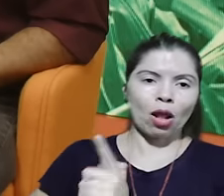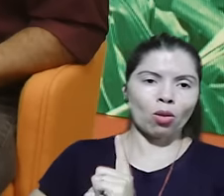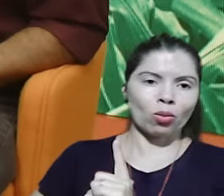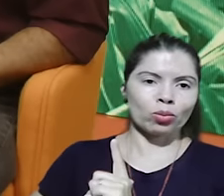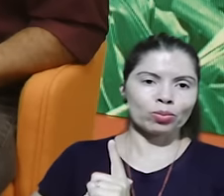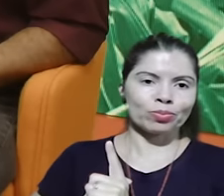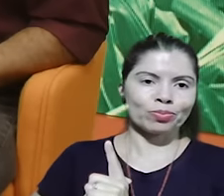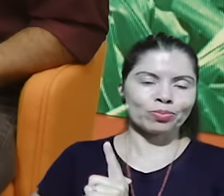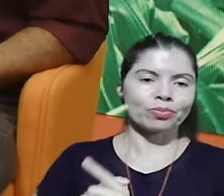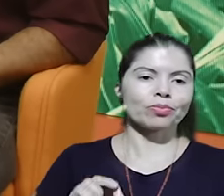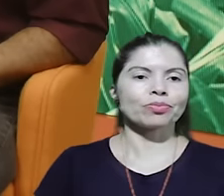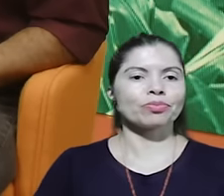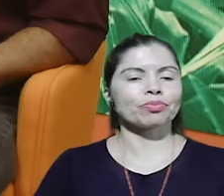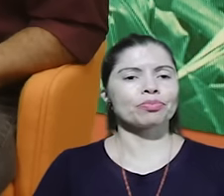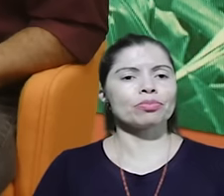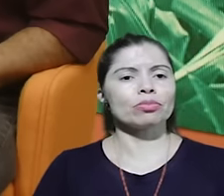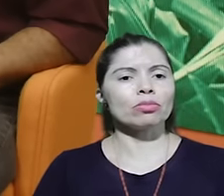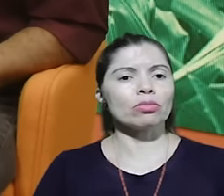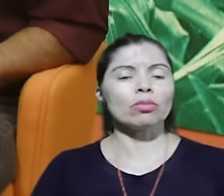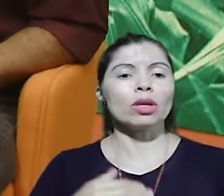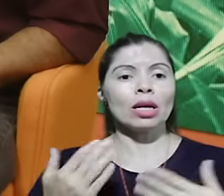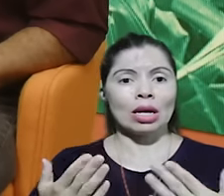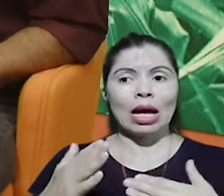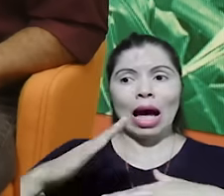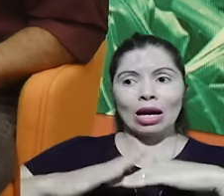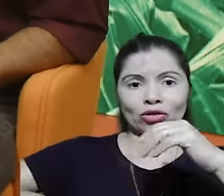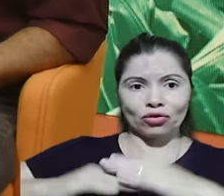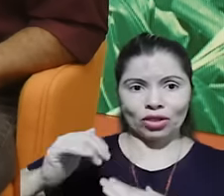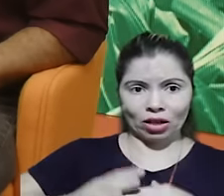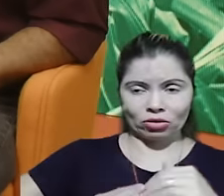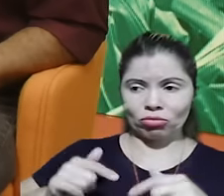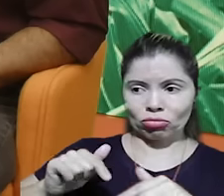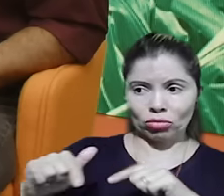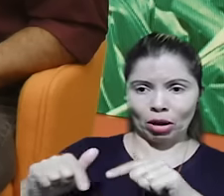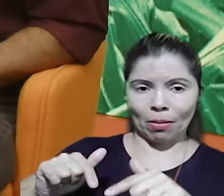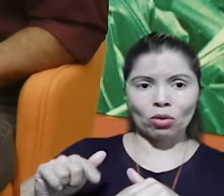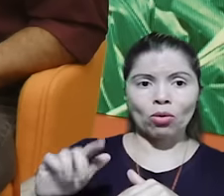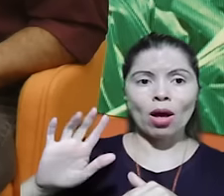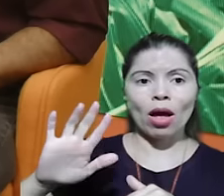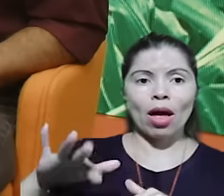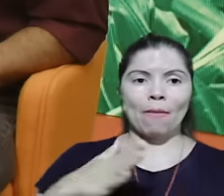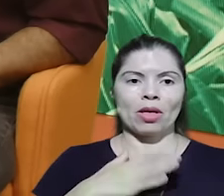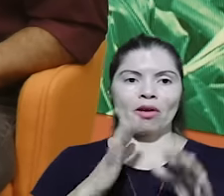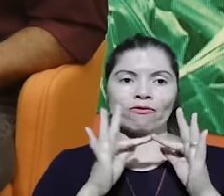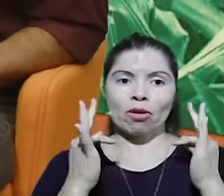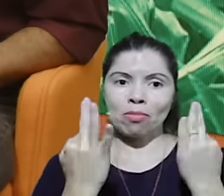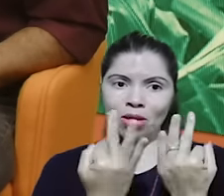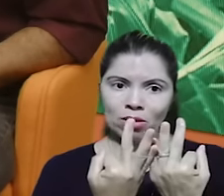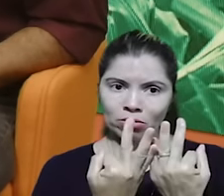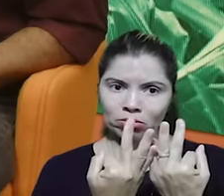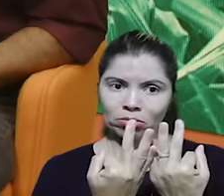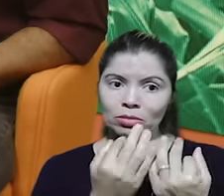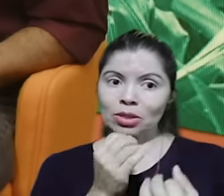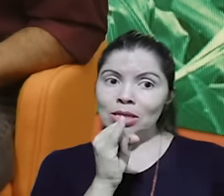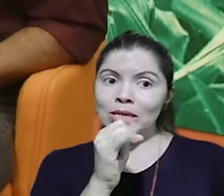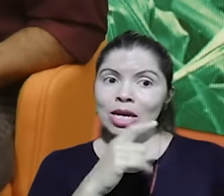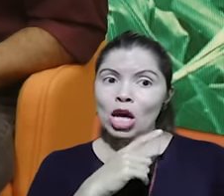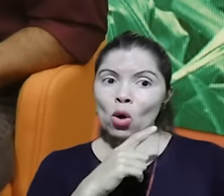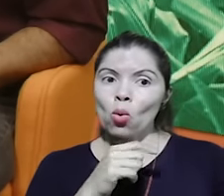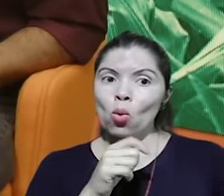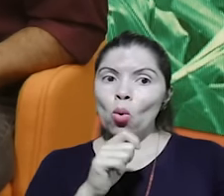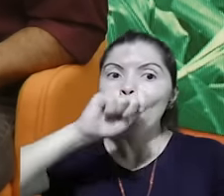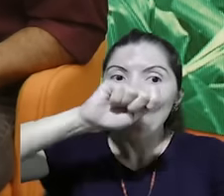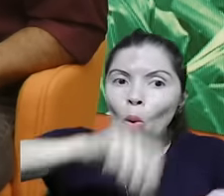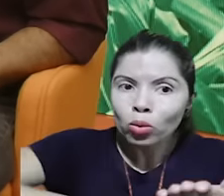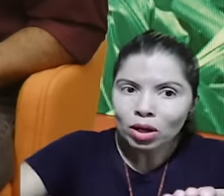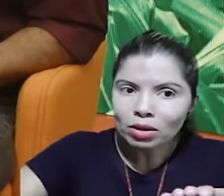agropecuária vai ser exercida pela família né E se eu contratar alguém eu só posso contratar por